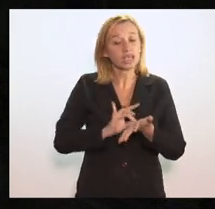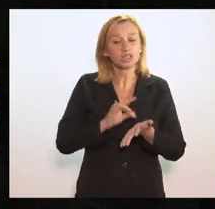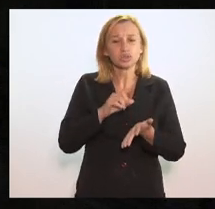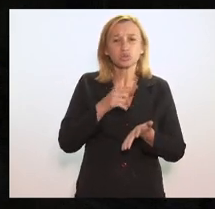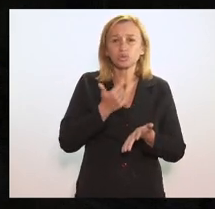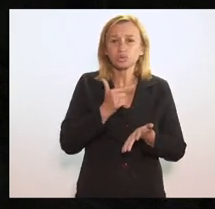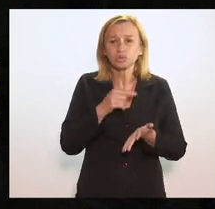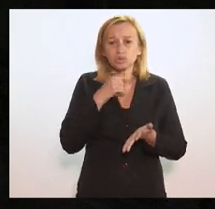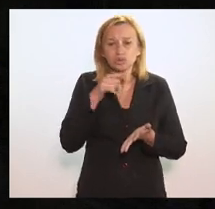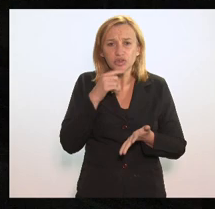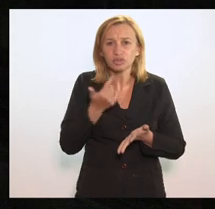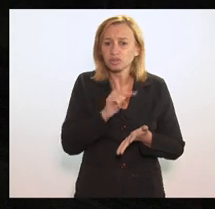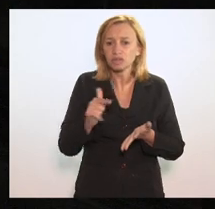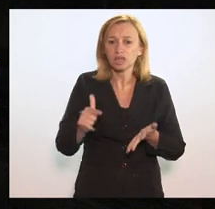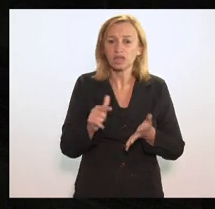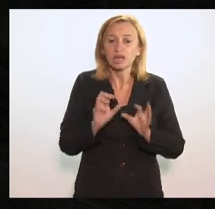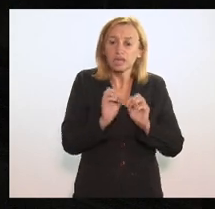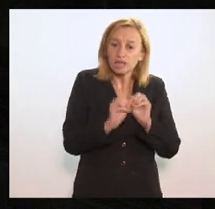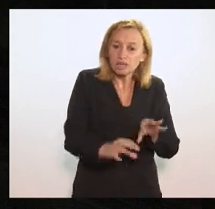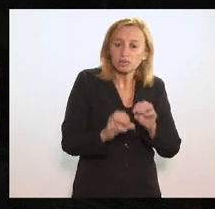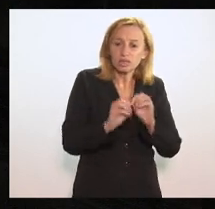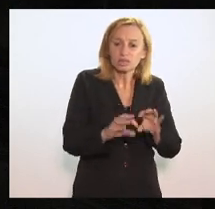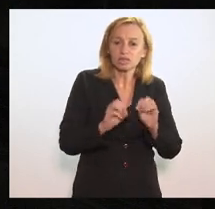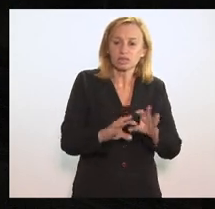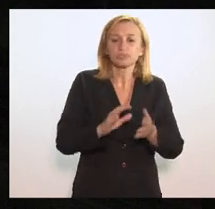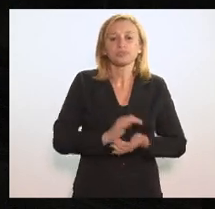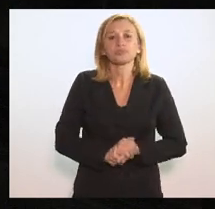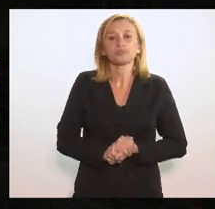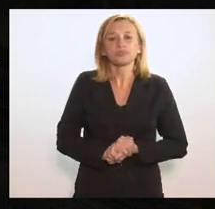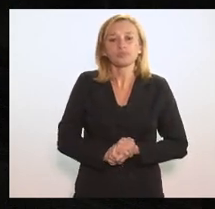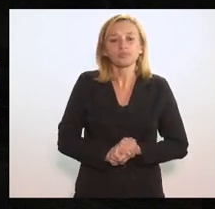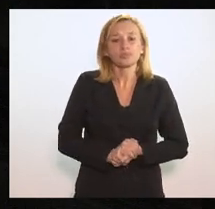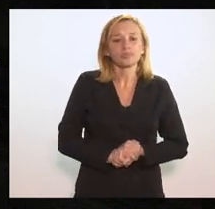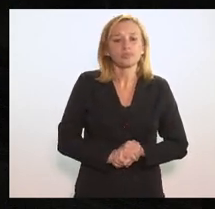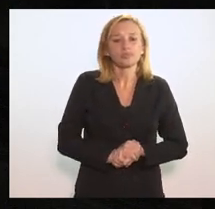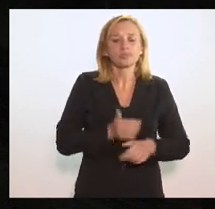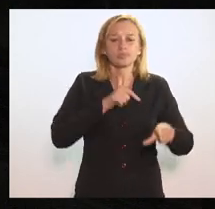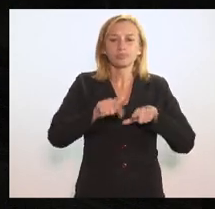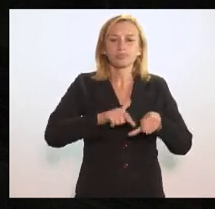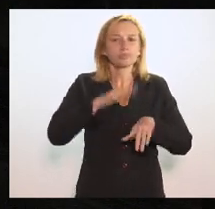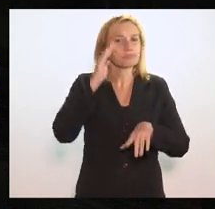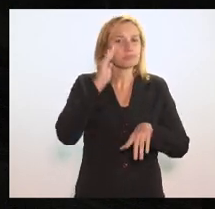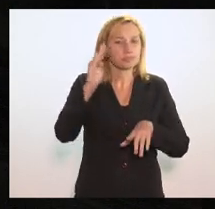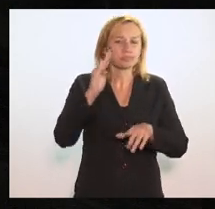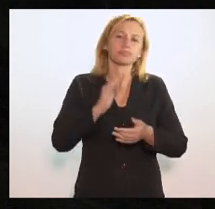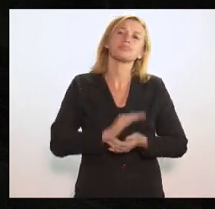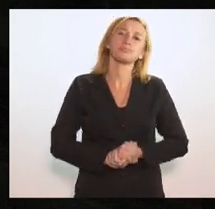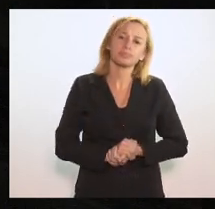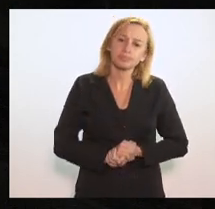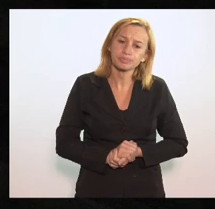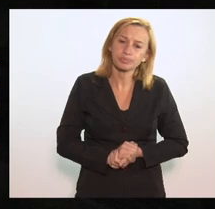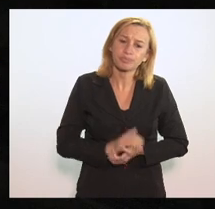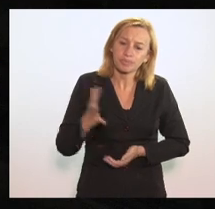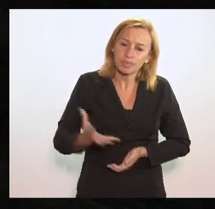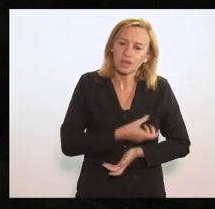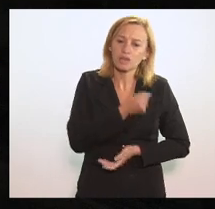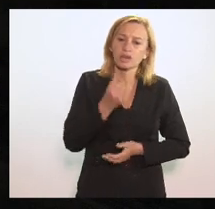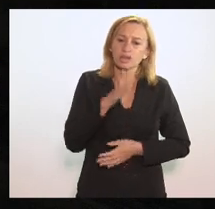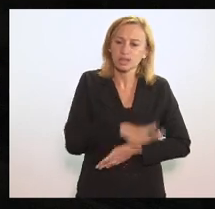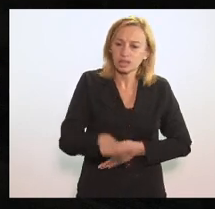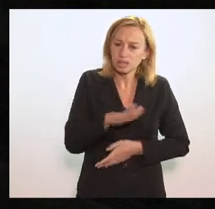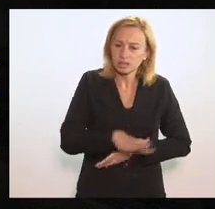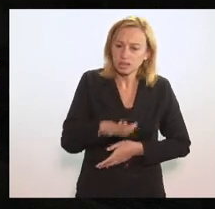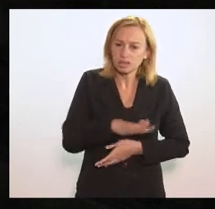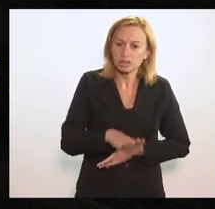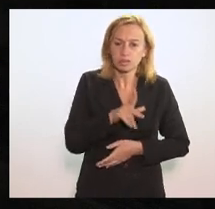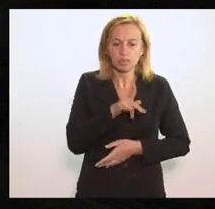dúvida que a educação é um serviço essencial, essencial não só para a criança, mas para os